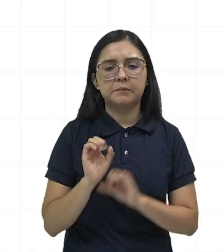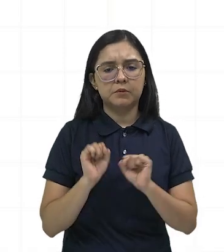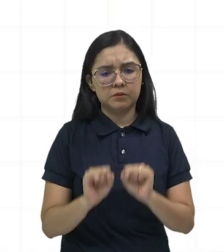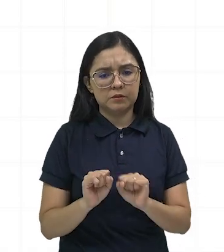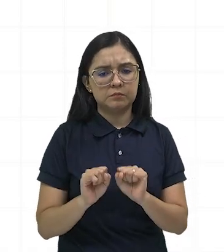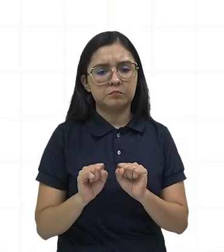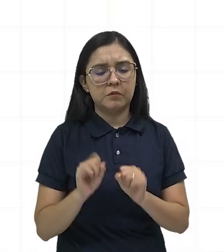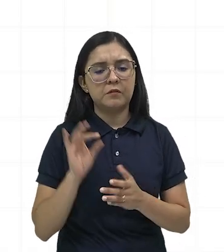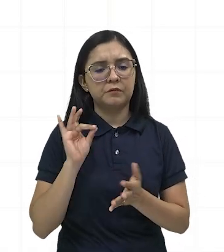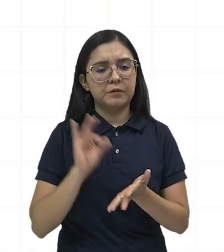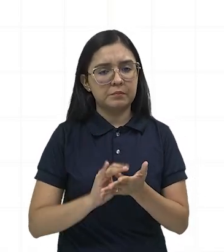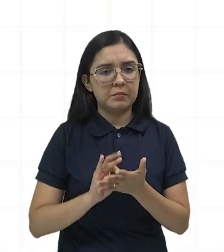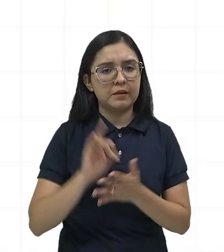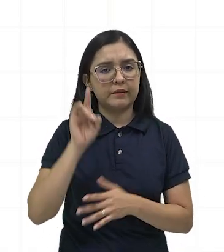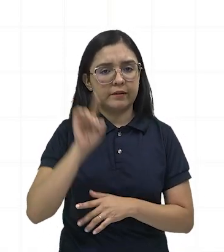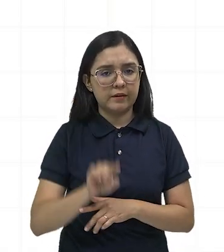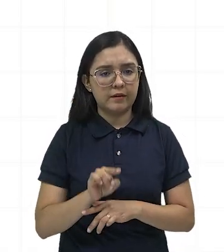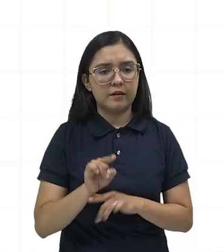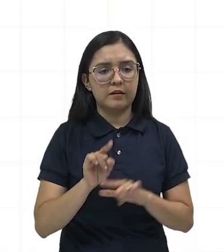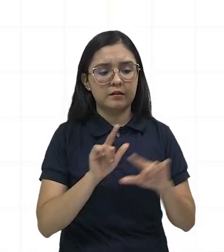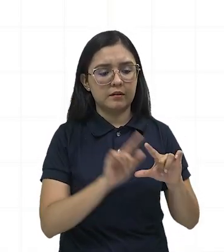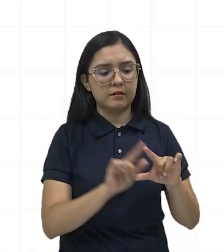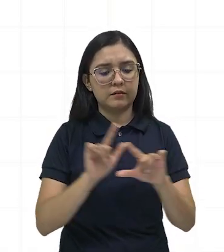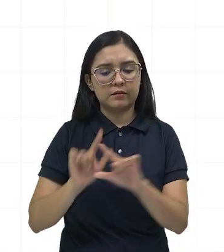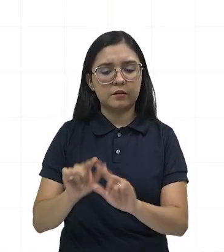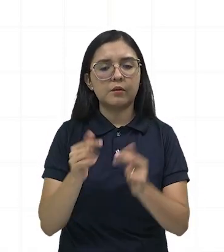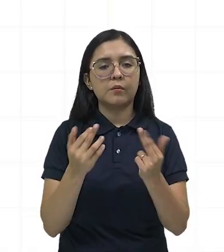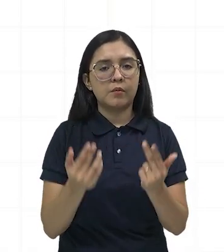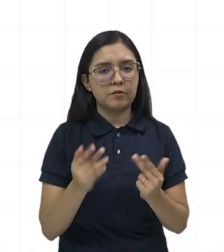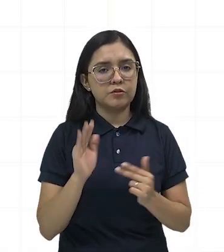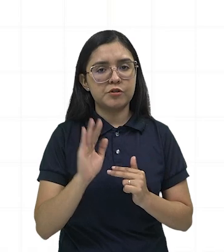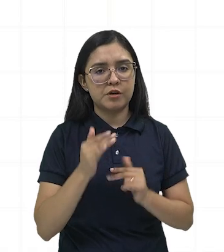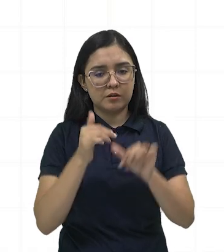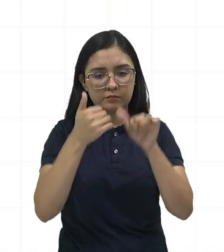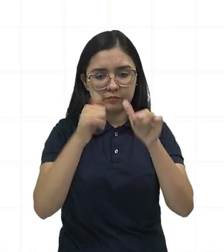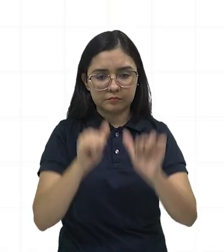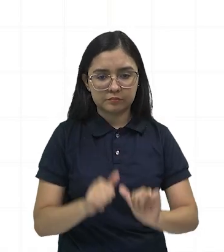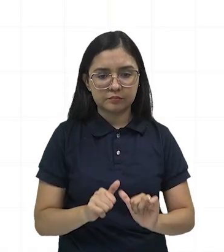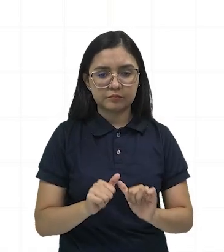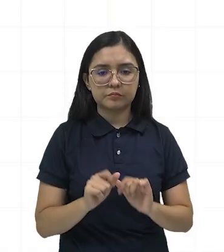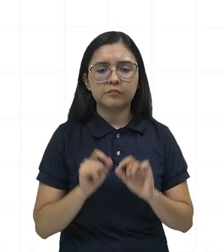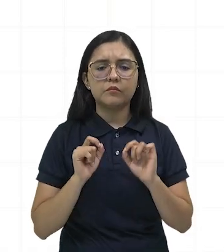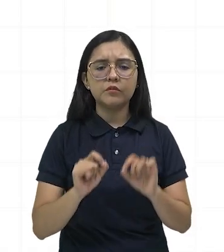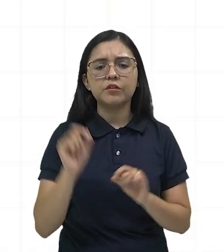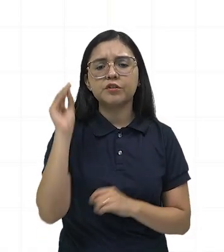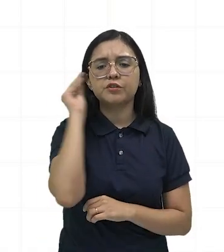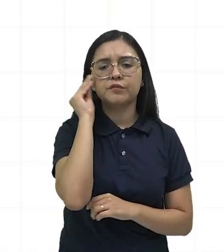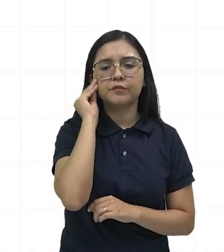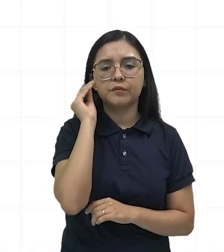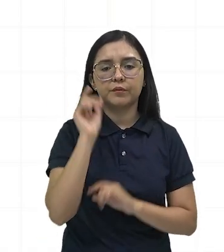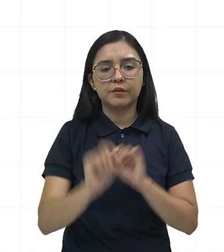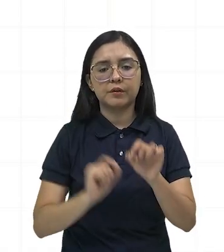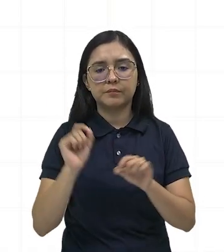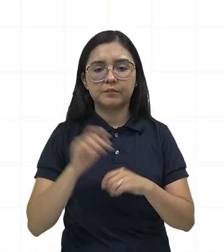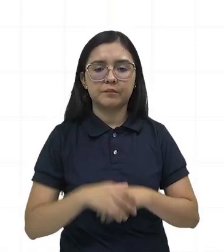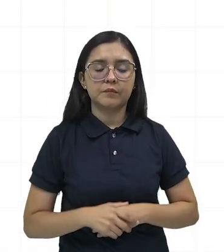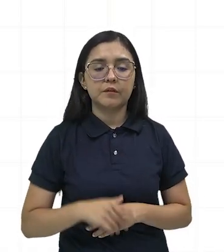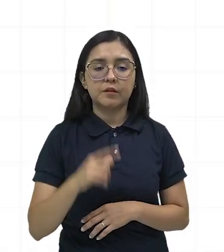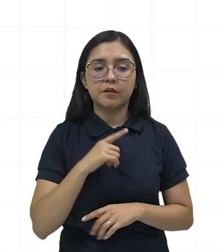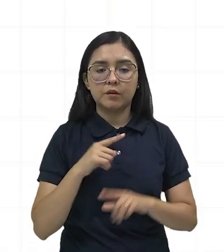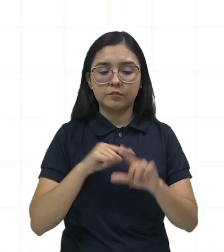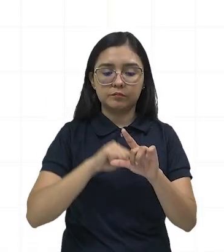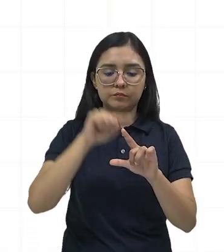podemos dizer que eles são congruentes, porque já analisamos. E o que nós acabamos de analisar aqui? Que os